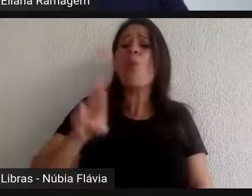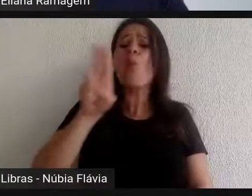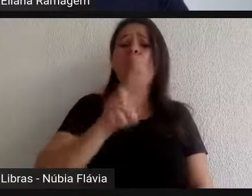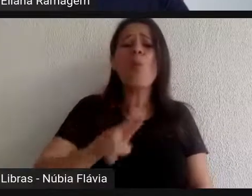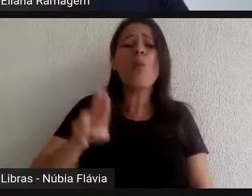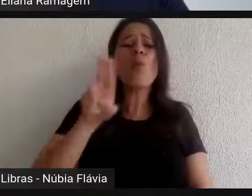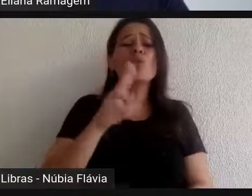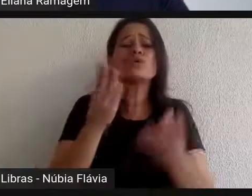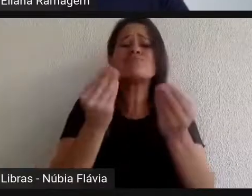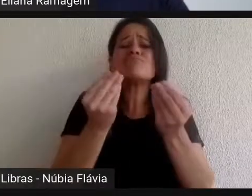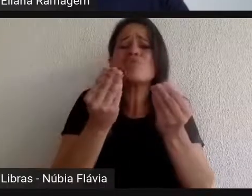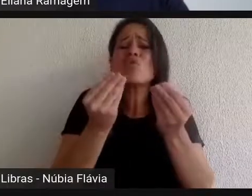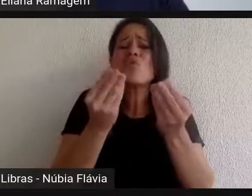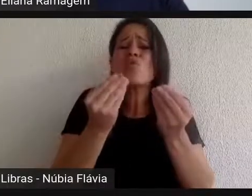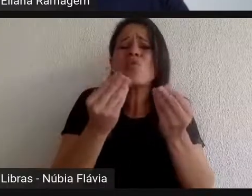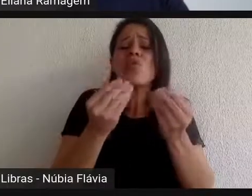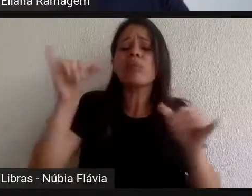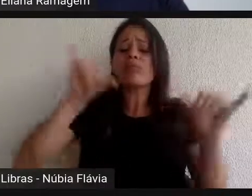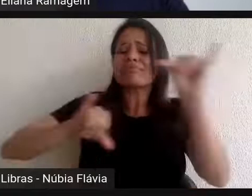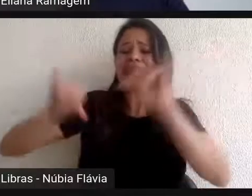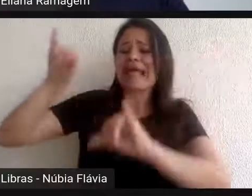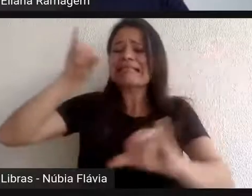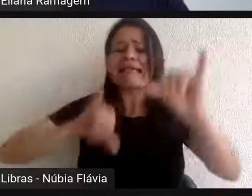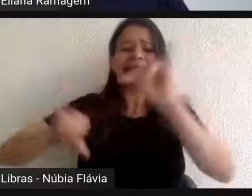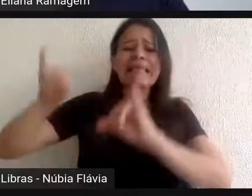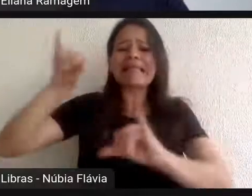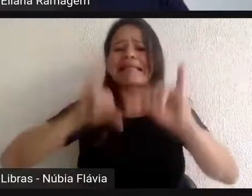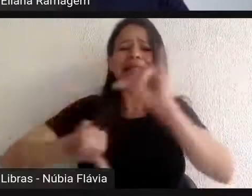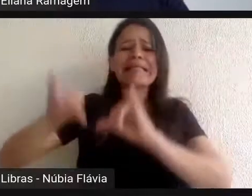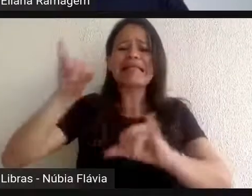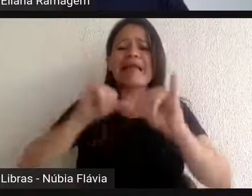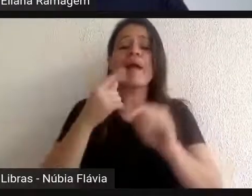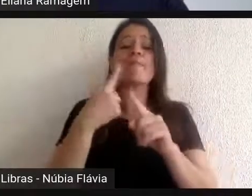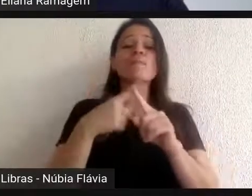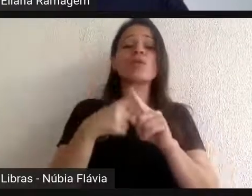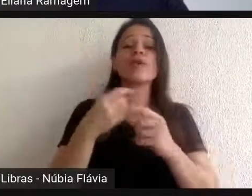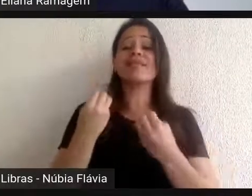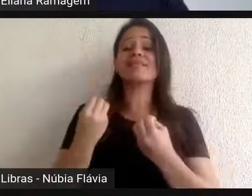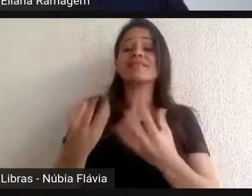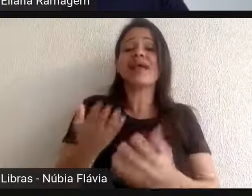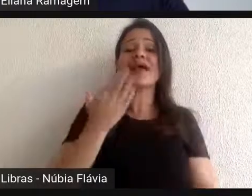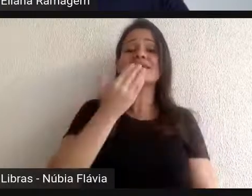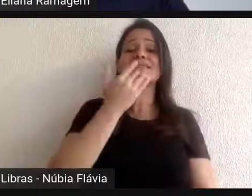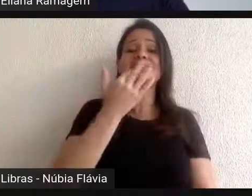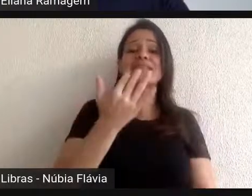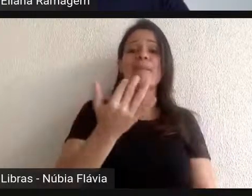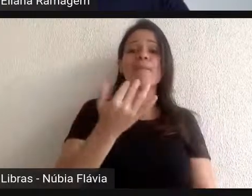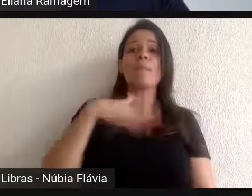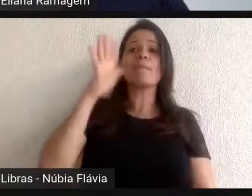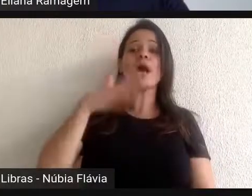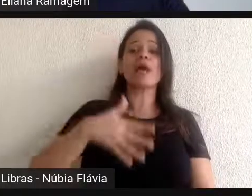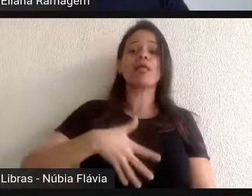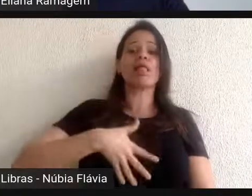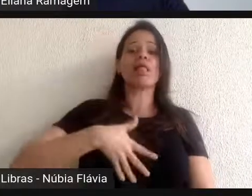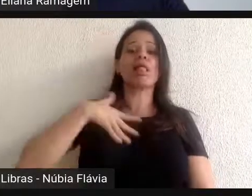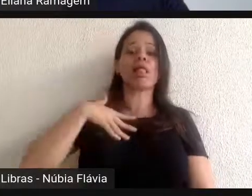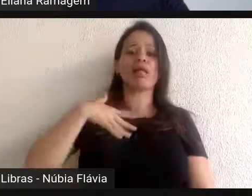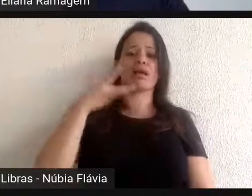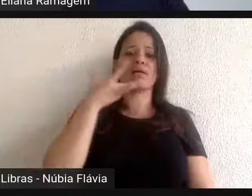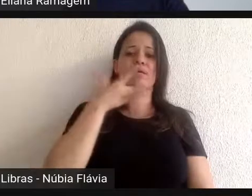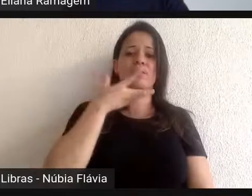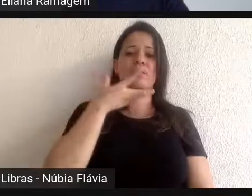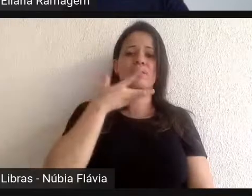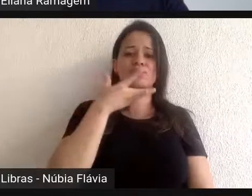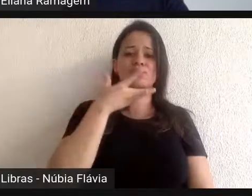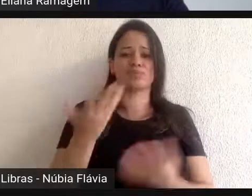acabam usando temperos com realçadores de sabor para deixar a comida mais agradável ao paladar